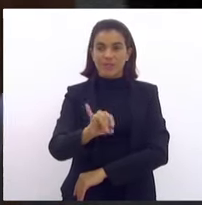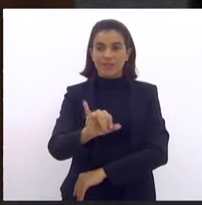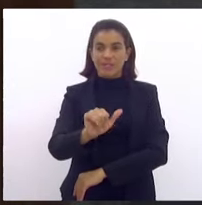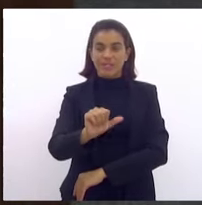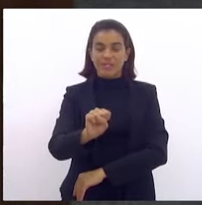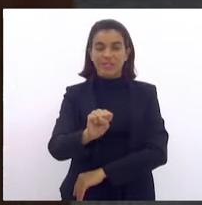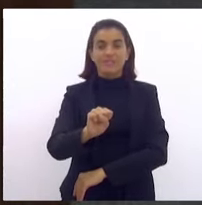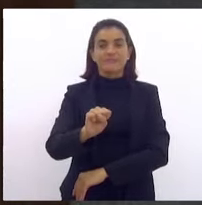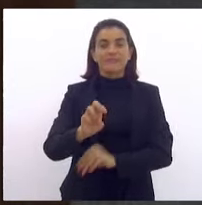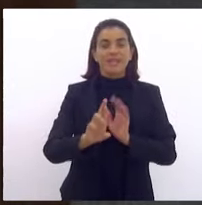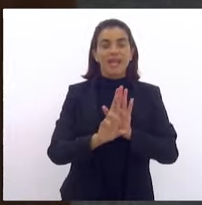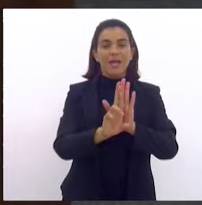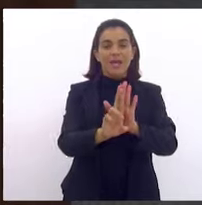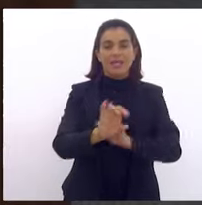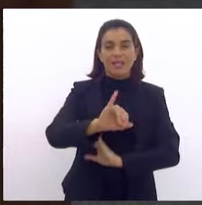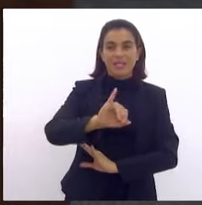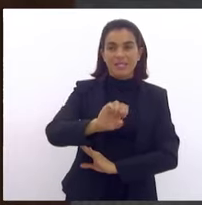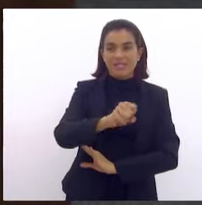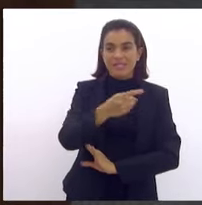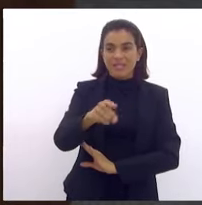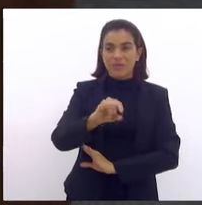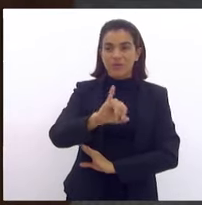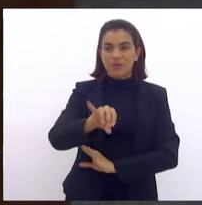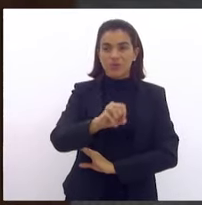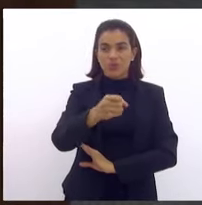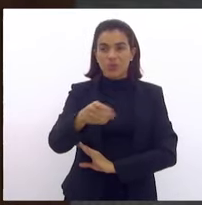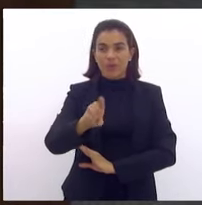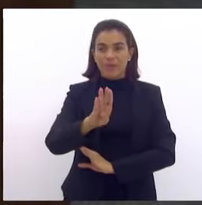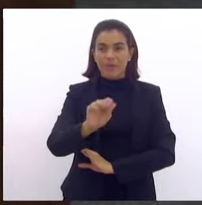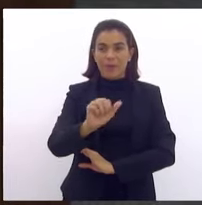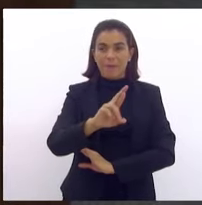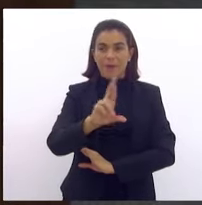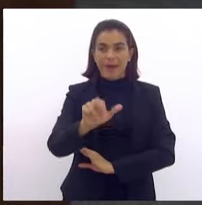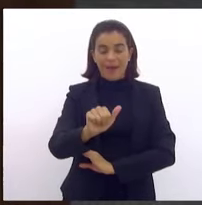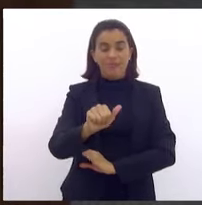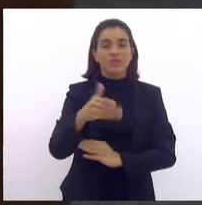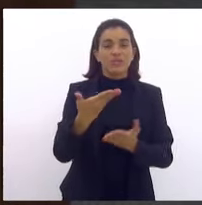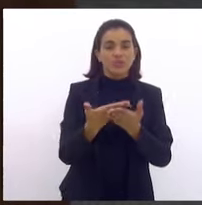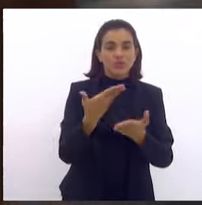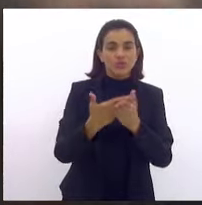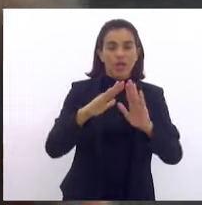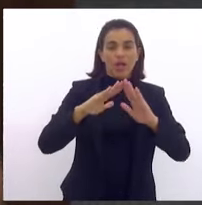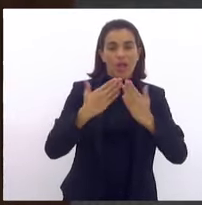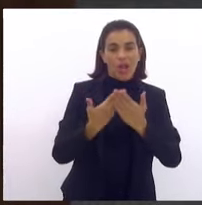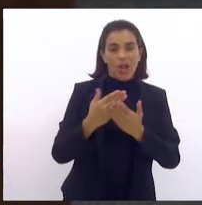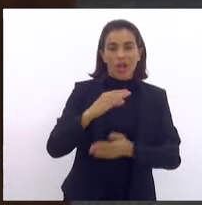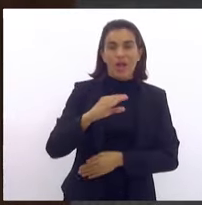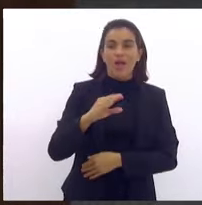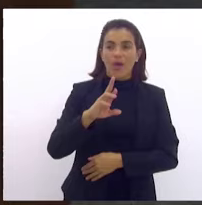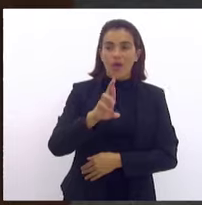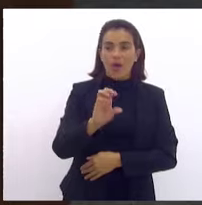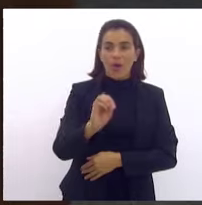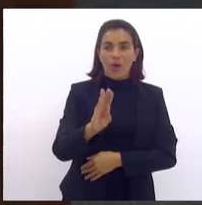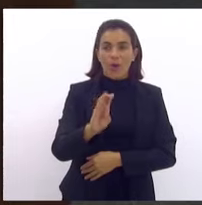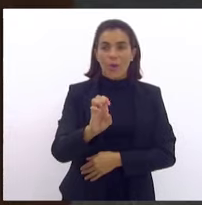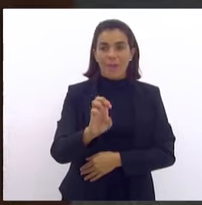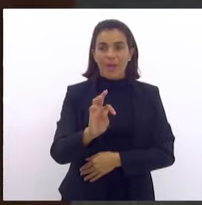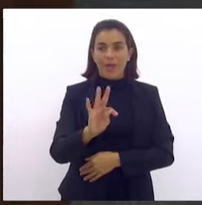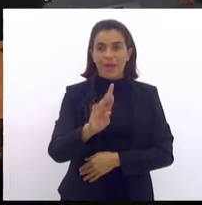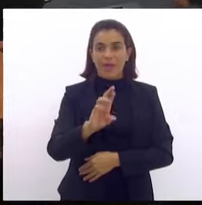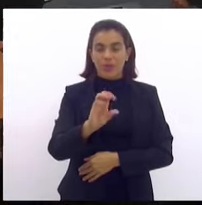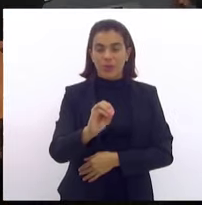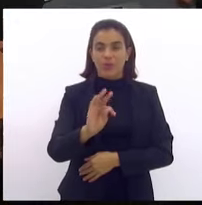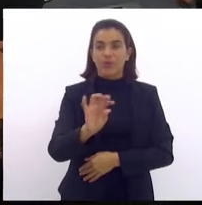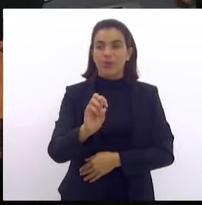João da Barra, aluno da Escola Estadual Alberto Torres, e que também ganhou em São João da Barra, através